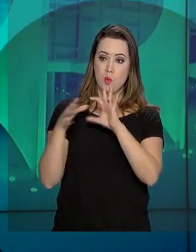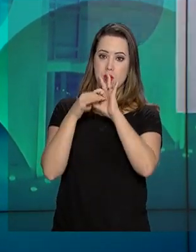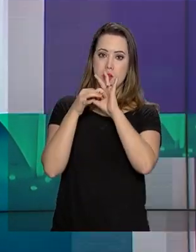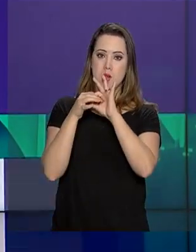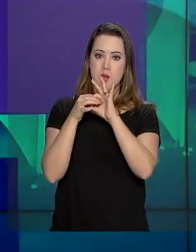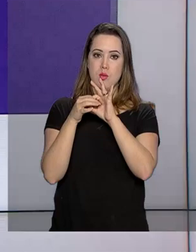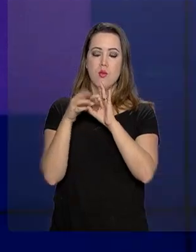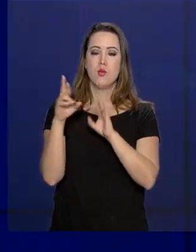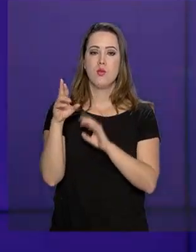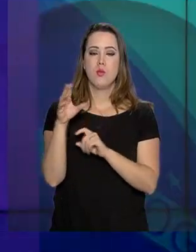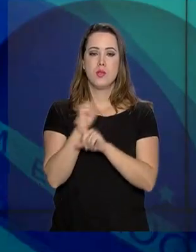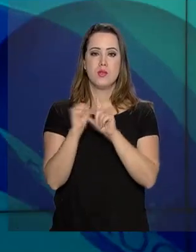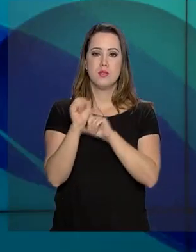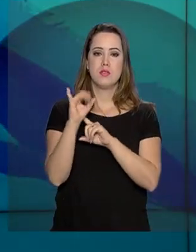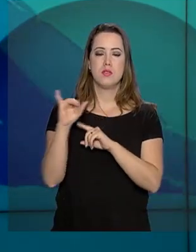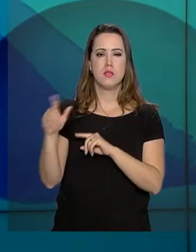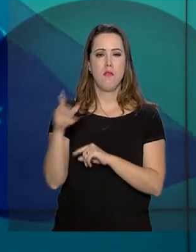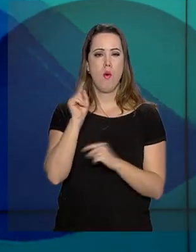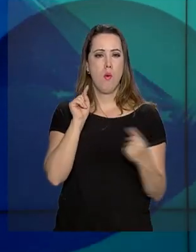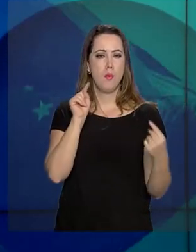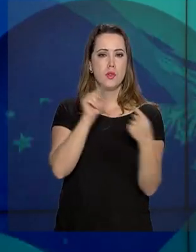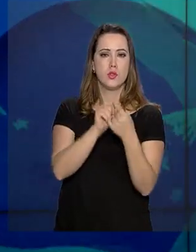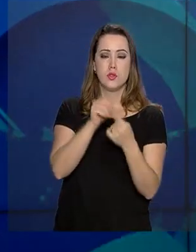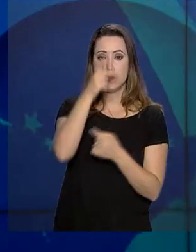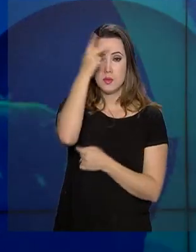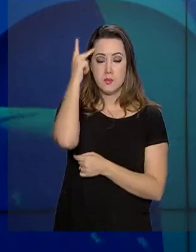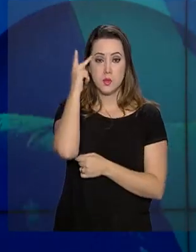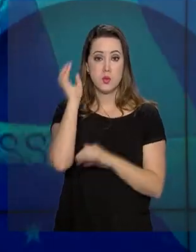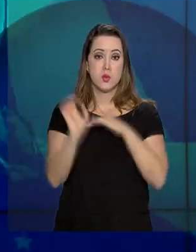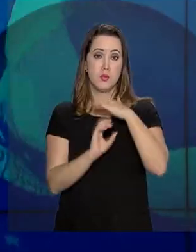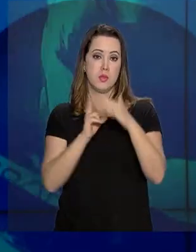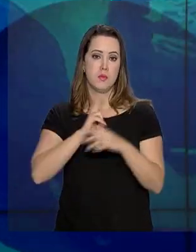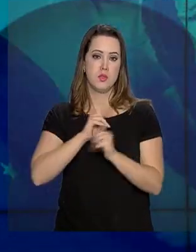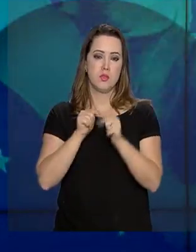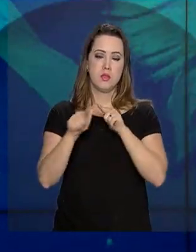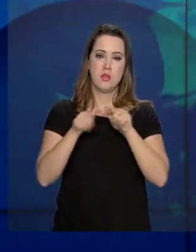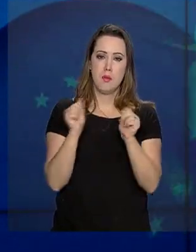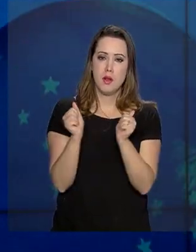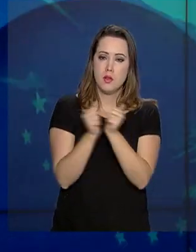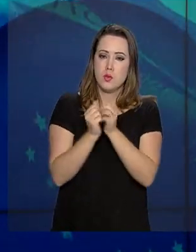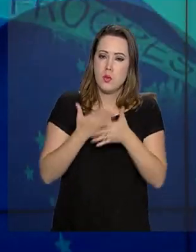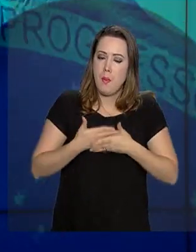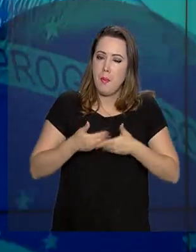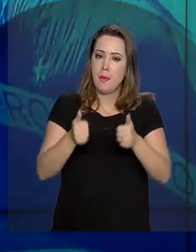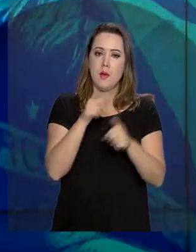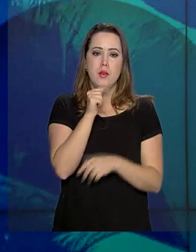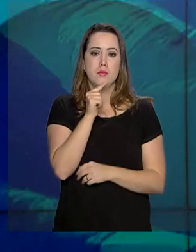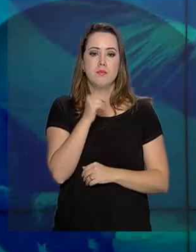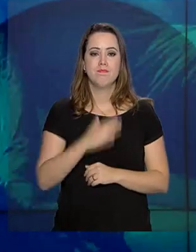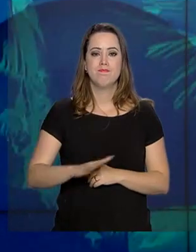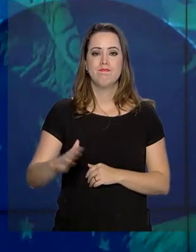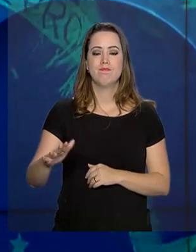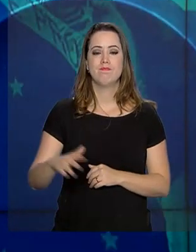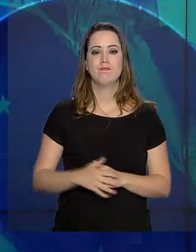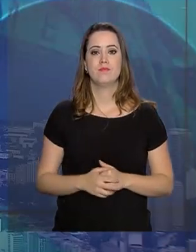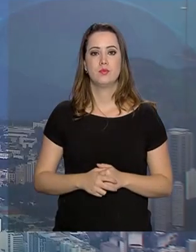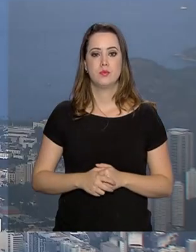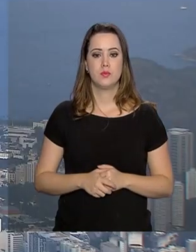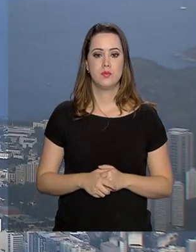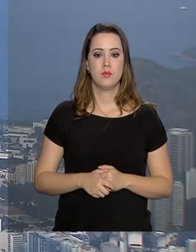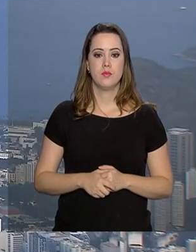o objetivo é atrair a iniciativa privada e trabalhar junto para melhorar a qualidade da